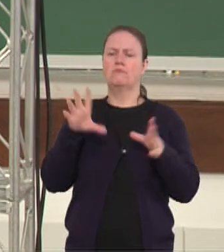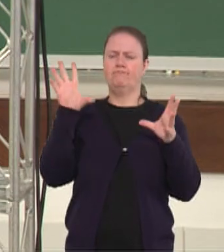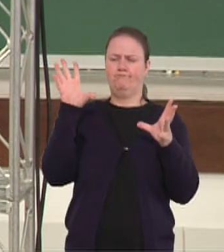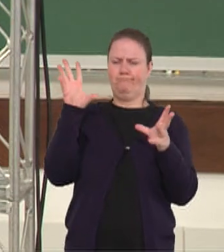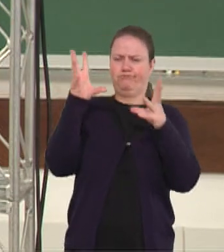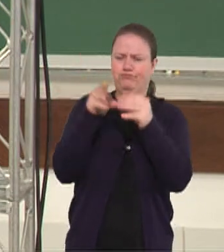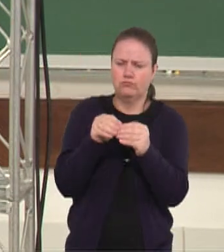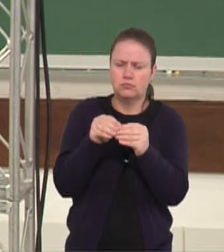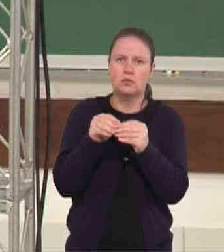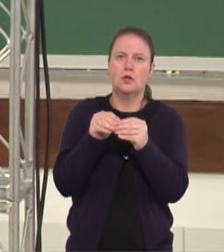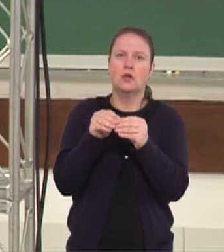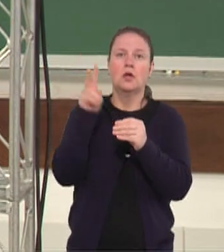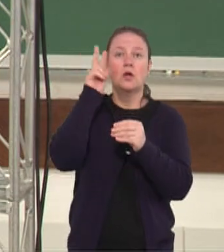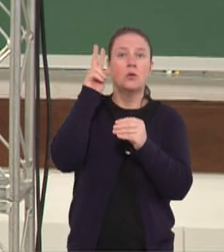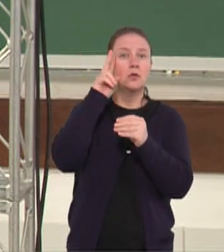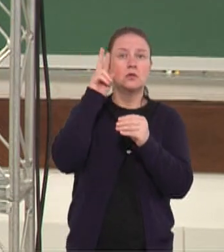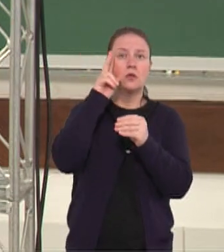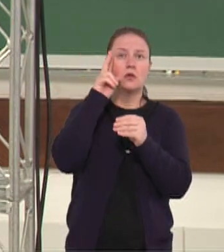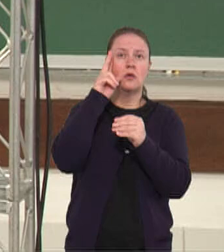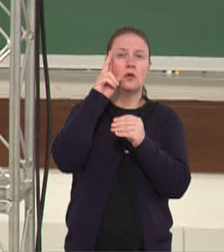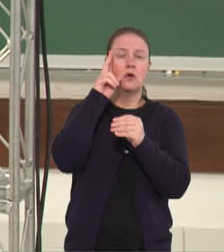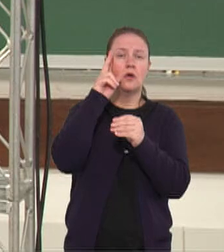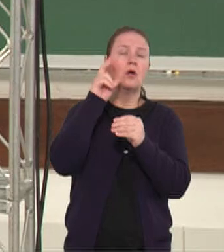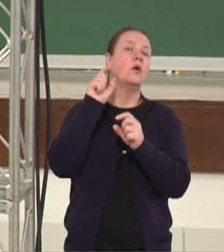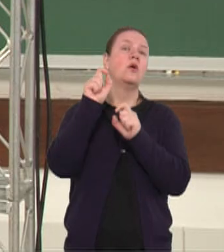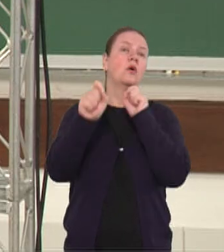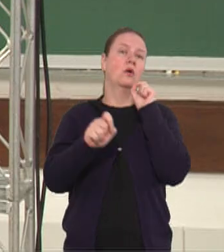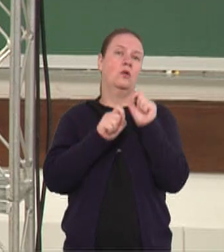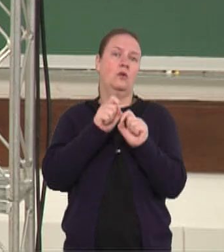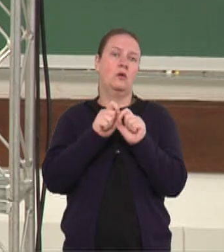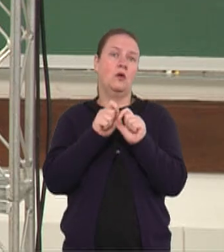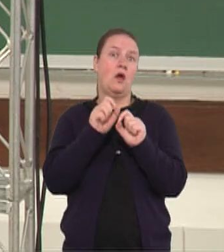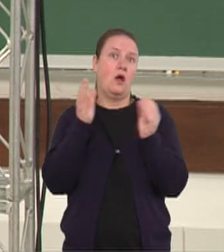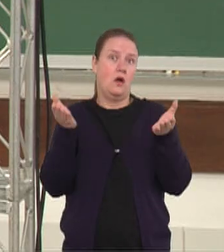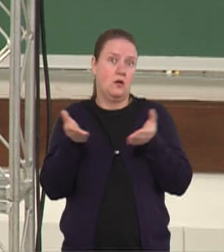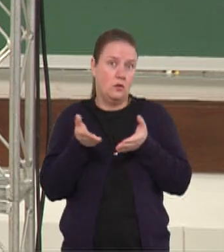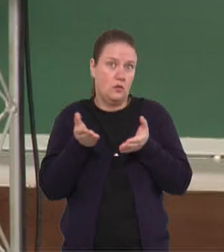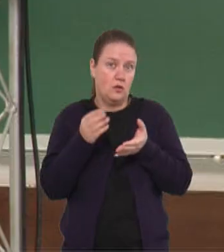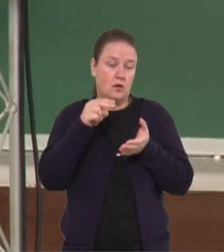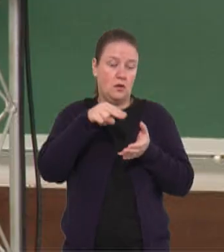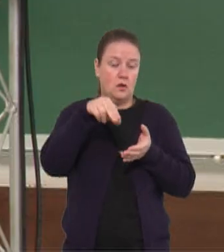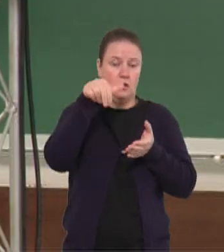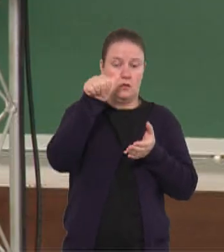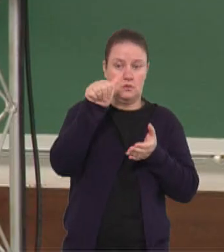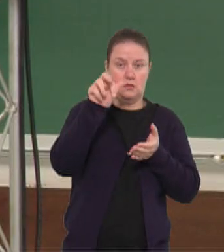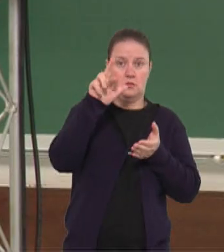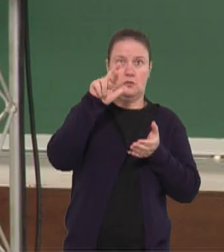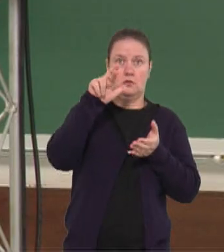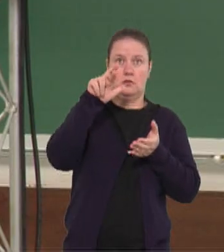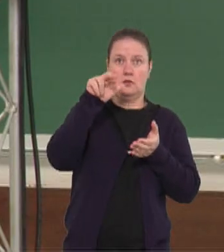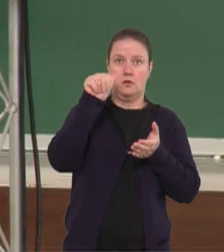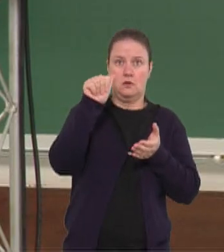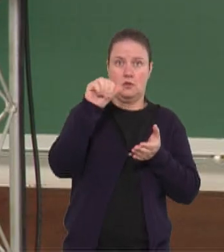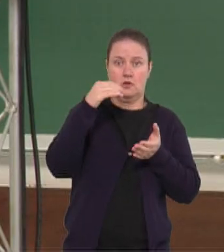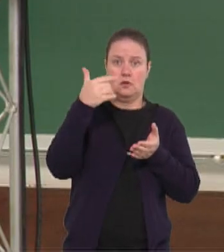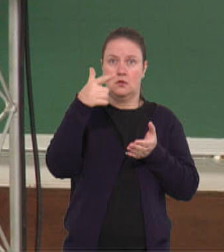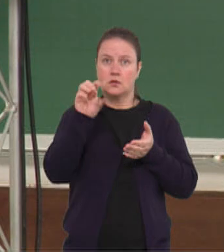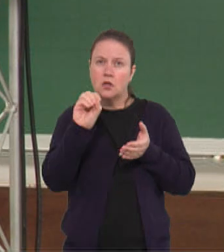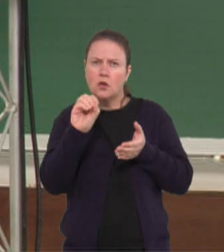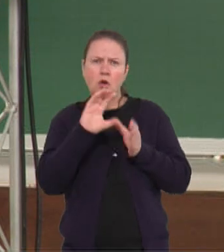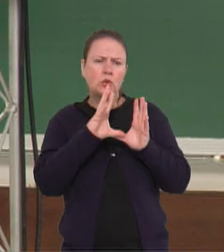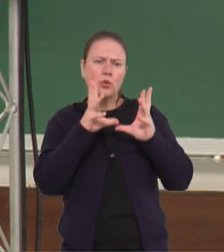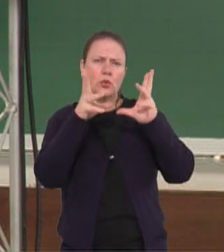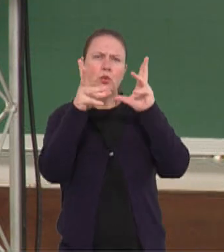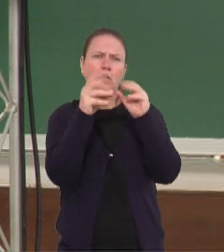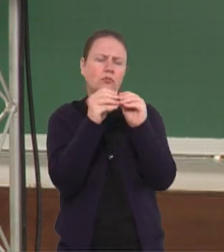toda a história. Isso é um enredo. A história narrativa mesmo é tudo isso que nós estamos trabalhando na